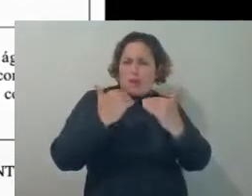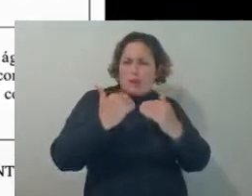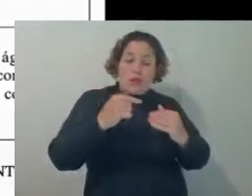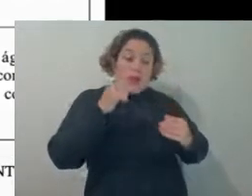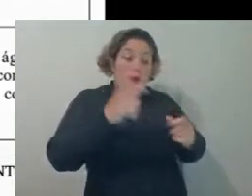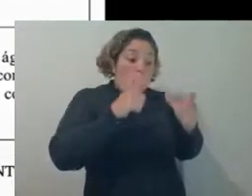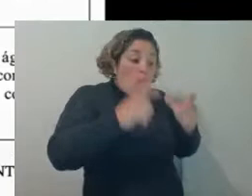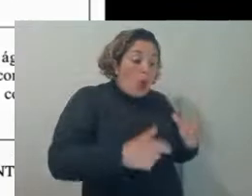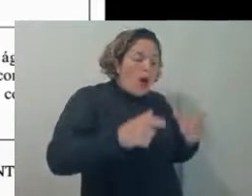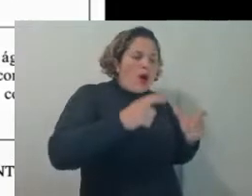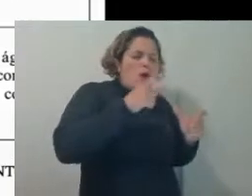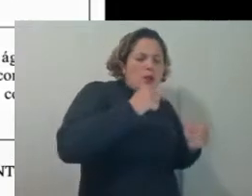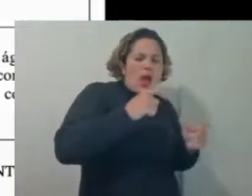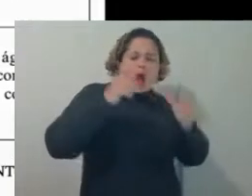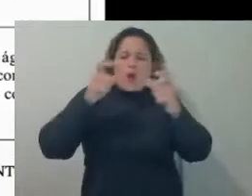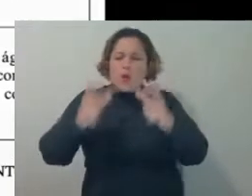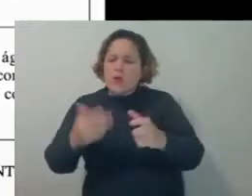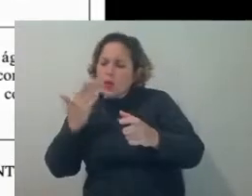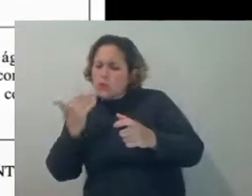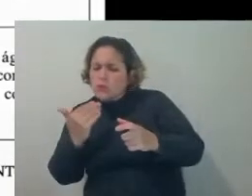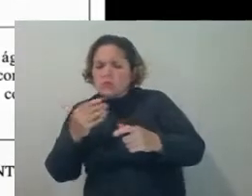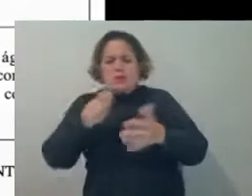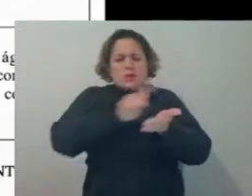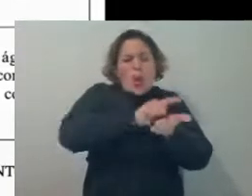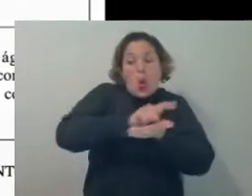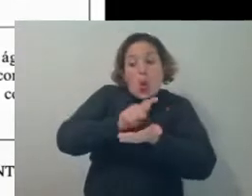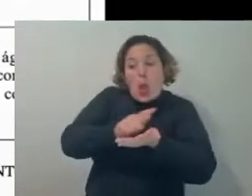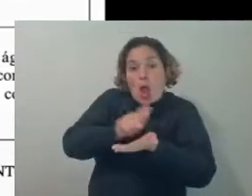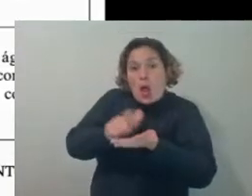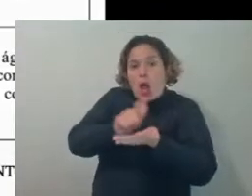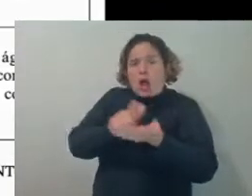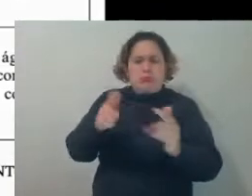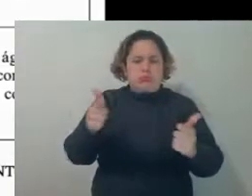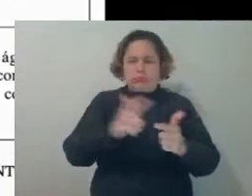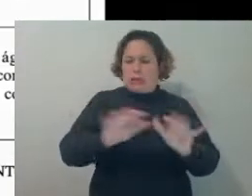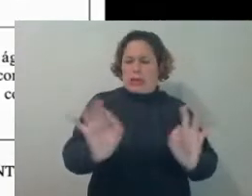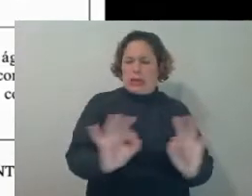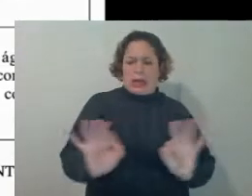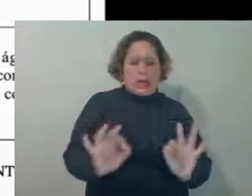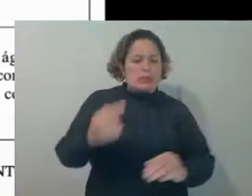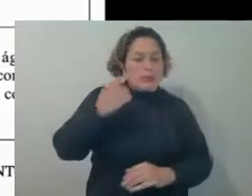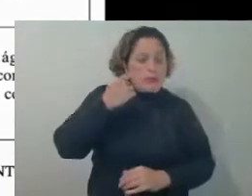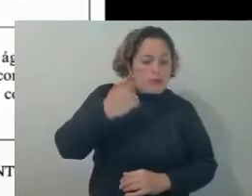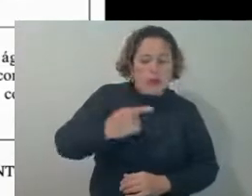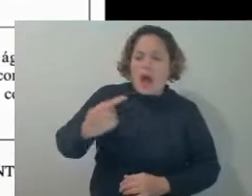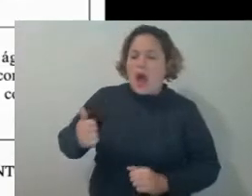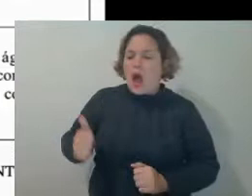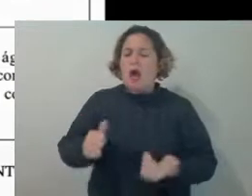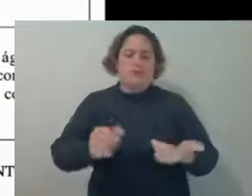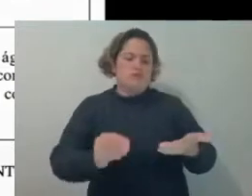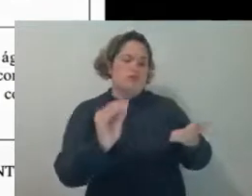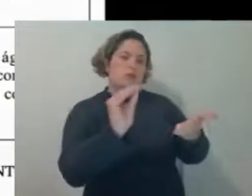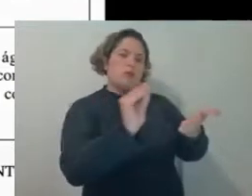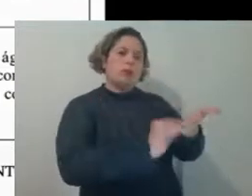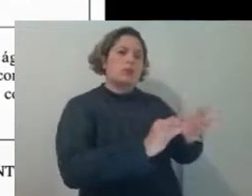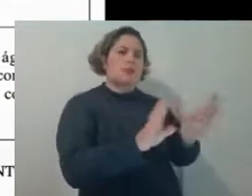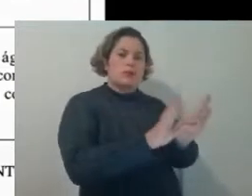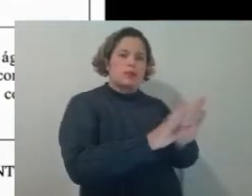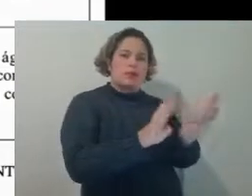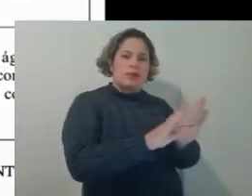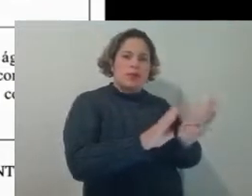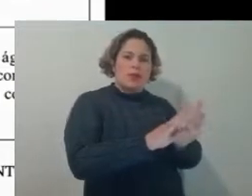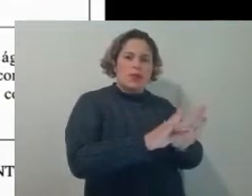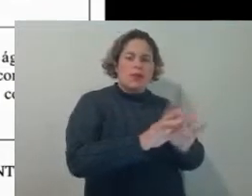estão limpos ou sujos. E então, depois de avaliar, a gente gera um parecer referente à